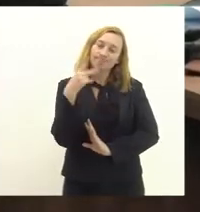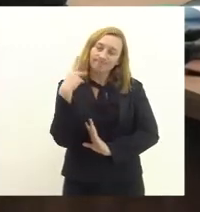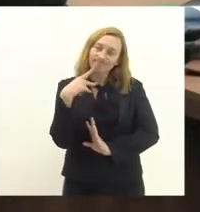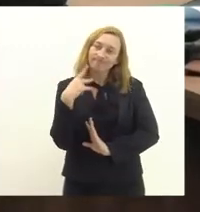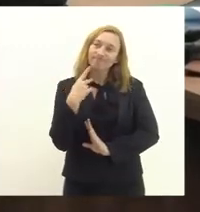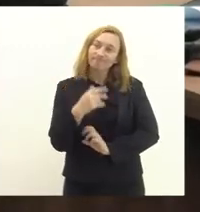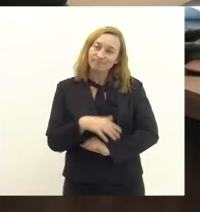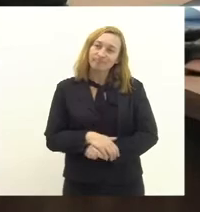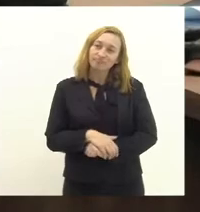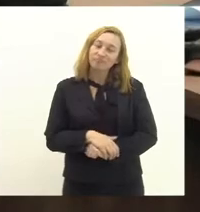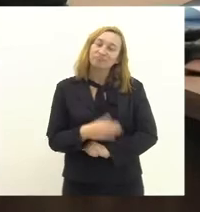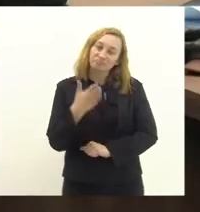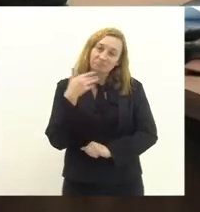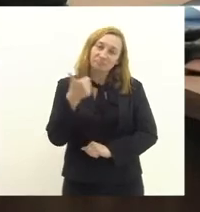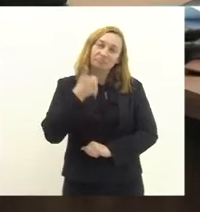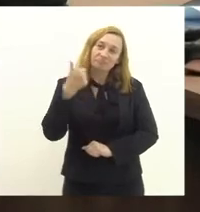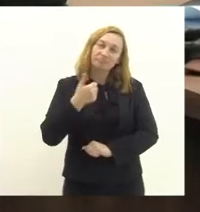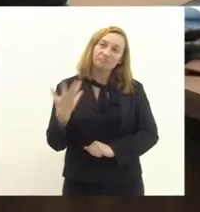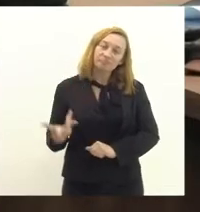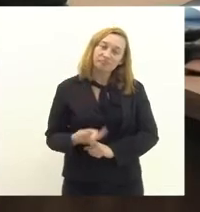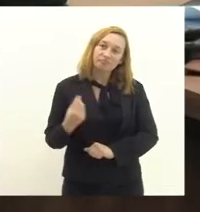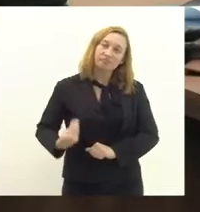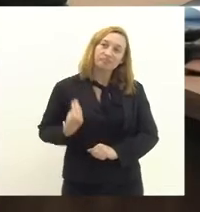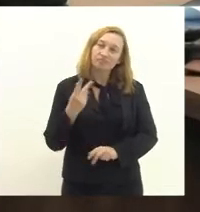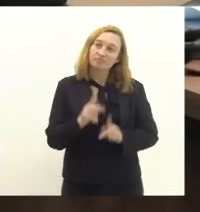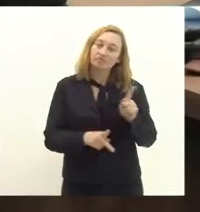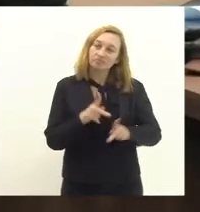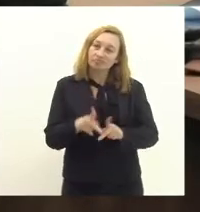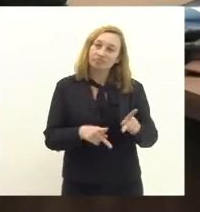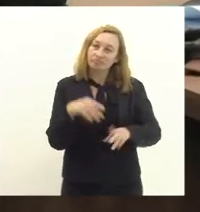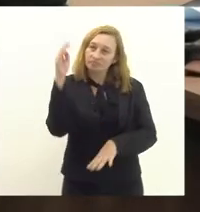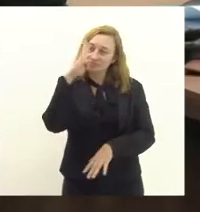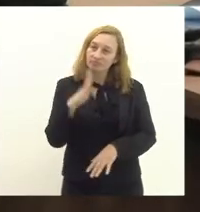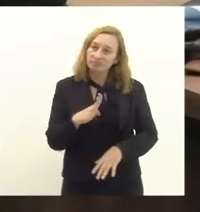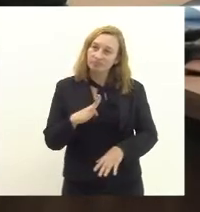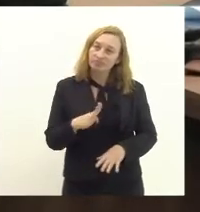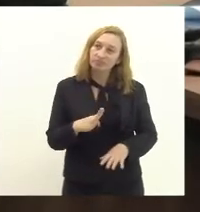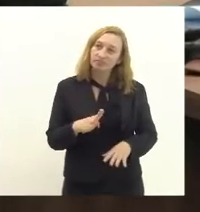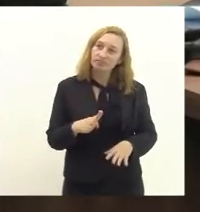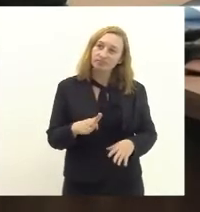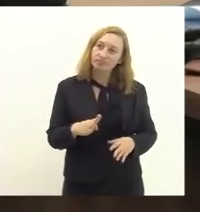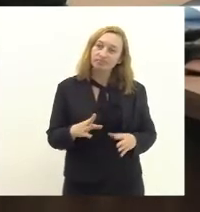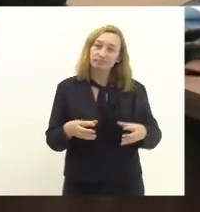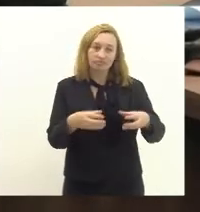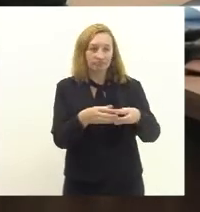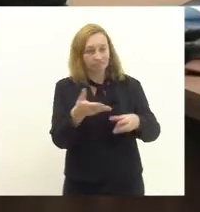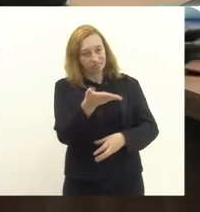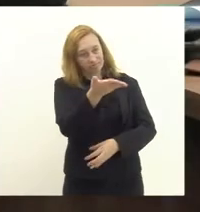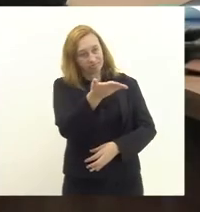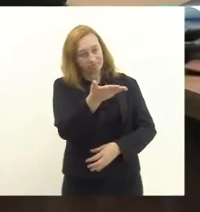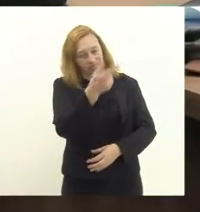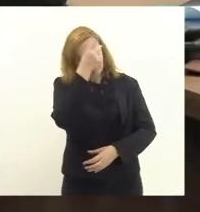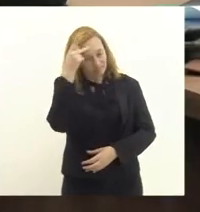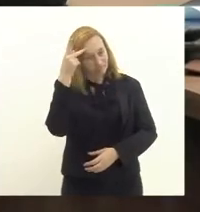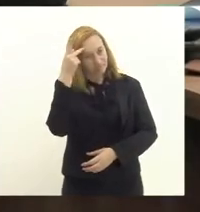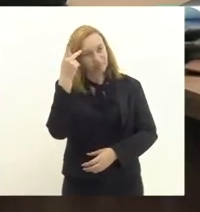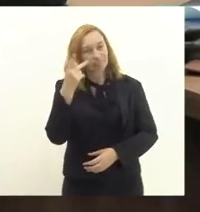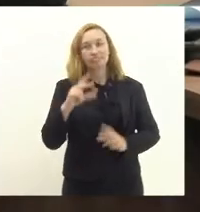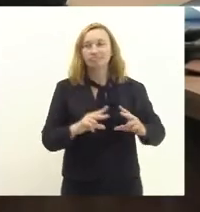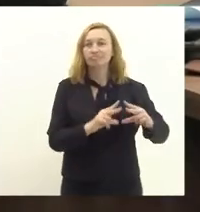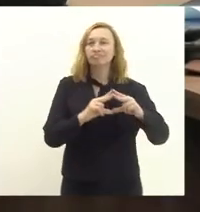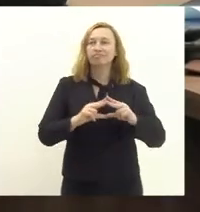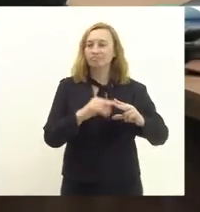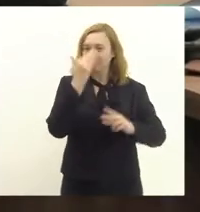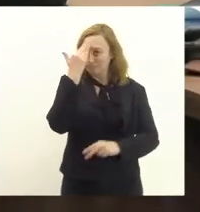parlamento melhorar a qualidade de vida do povo brasileiro através dessa classe que são as pessoas da reciclagem.